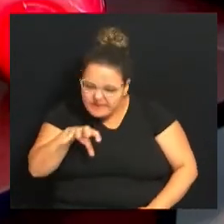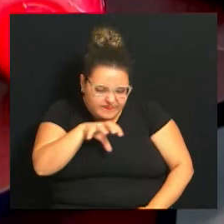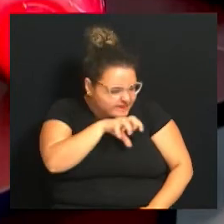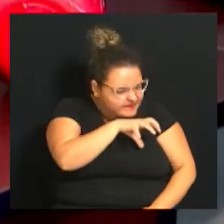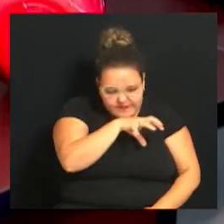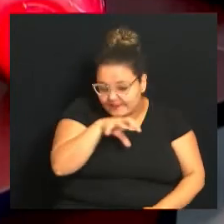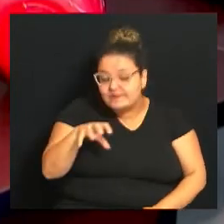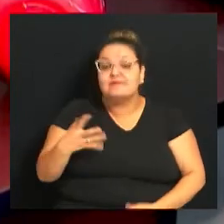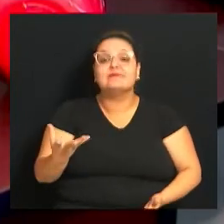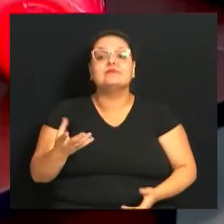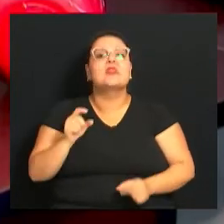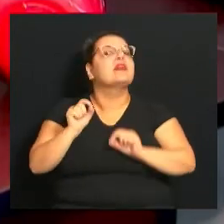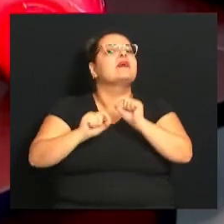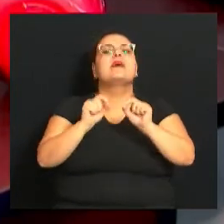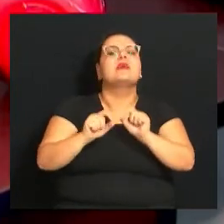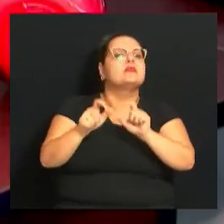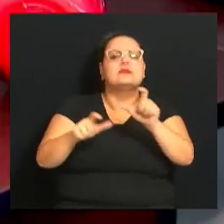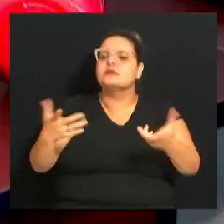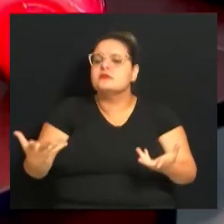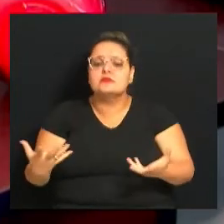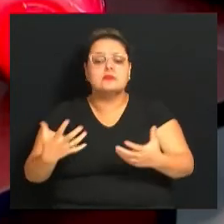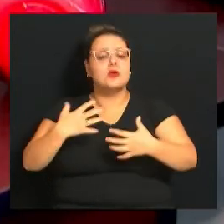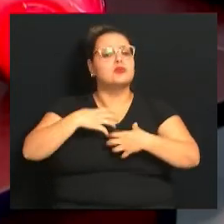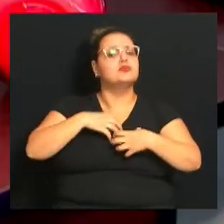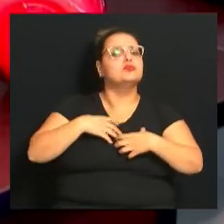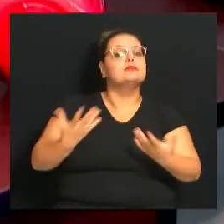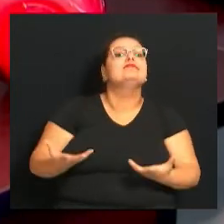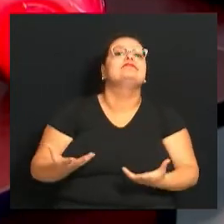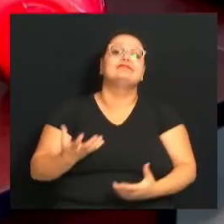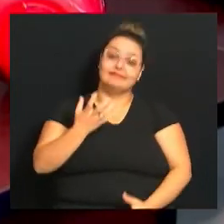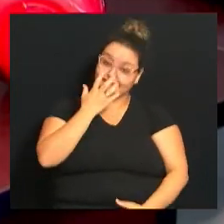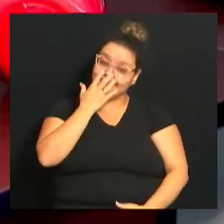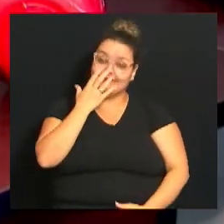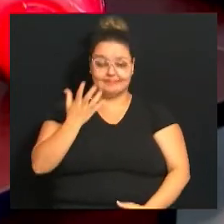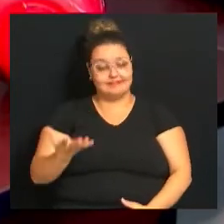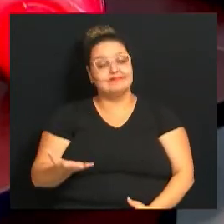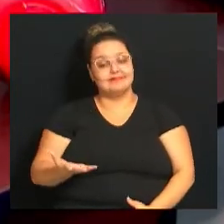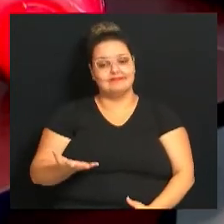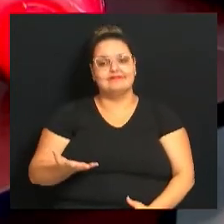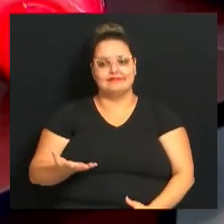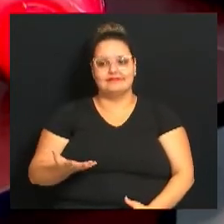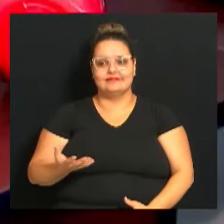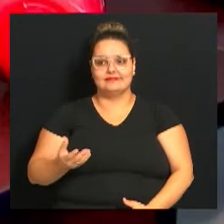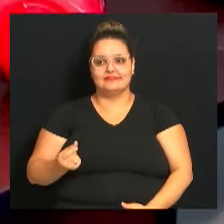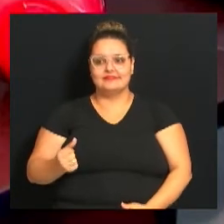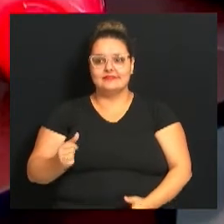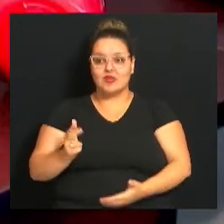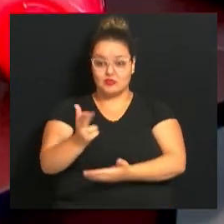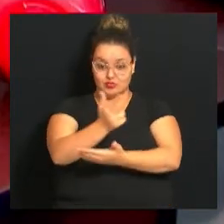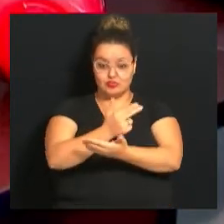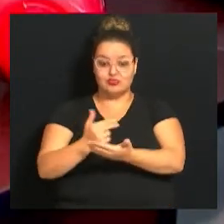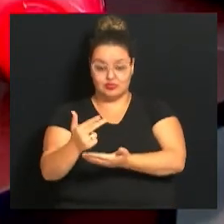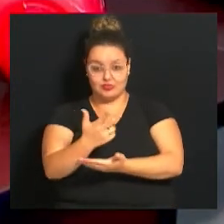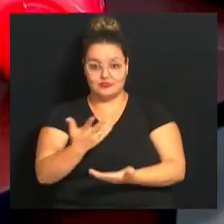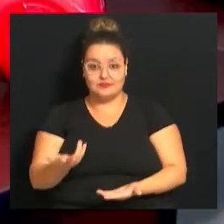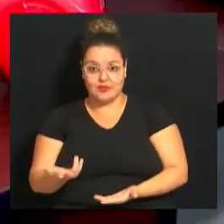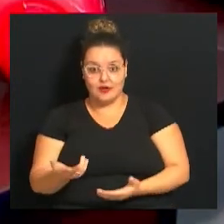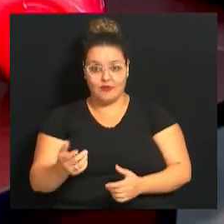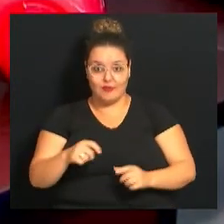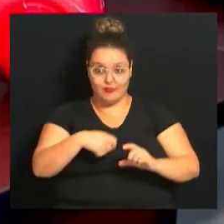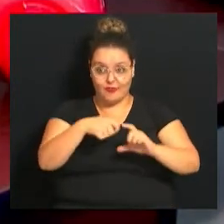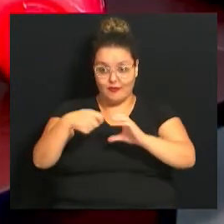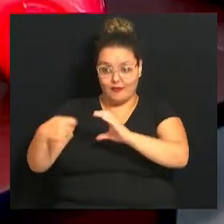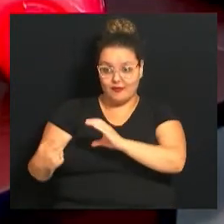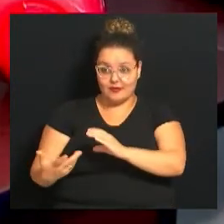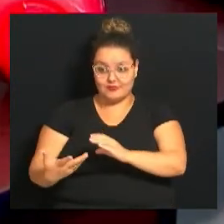Quem passou por ali, qual que é o estado emocional daquele cachorro. Existe um desenho da Pixar que mostra muito isso, falando a cara